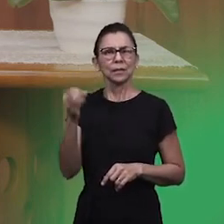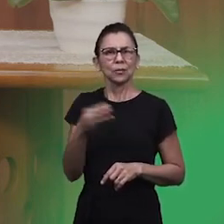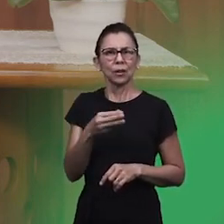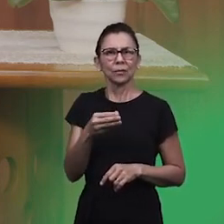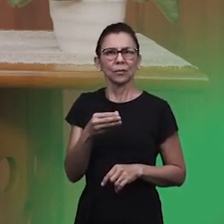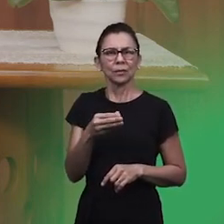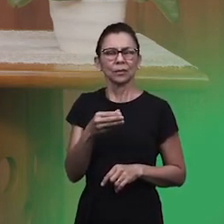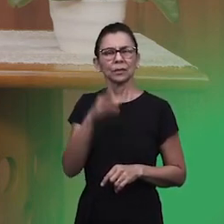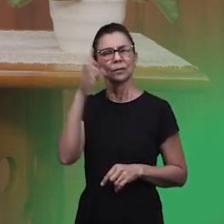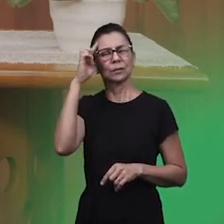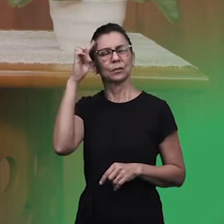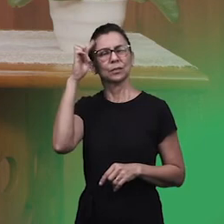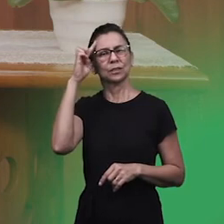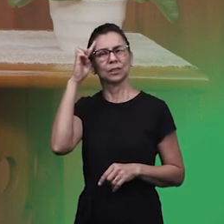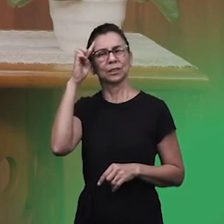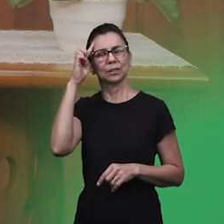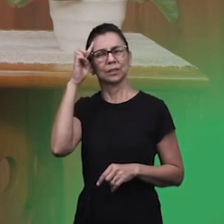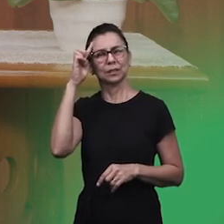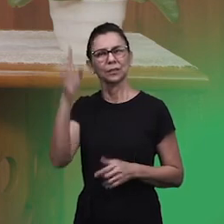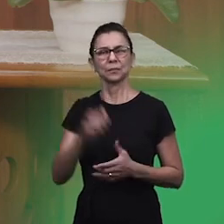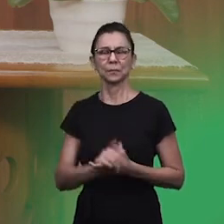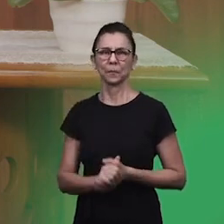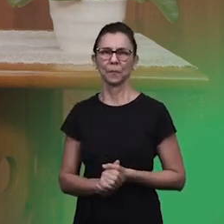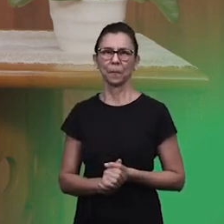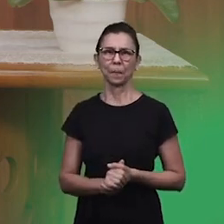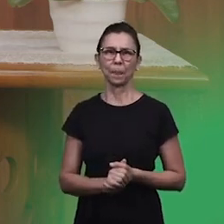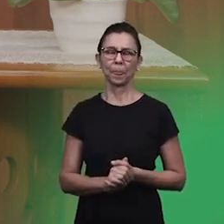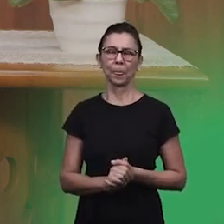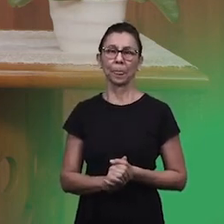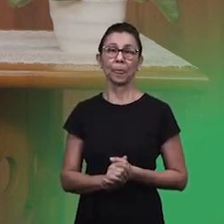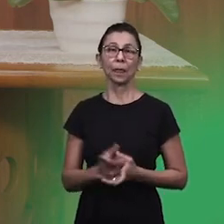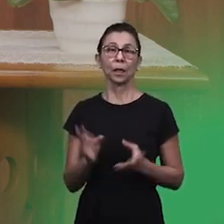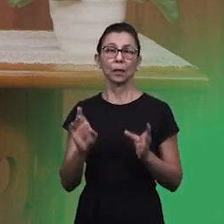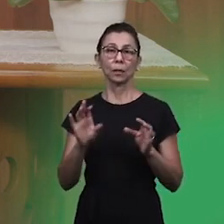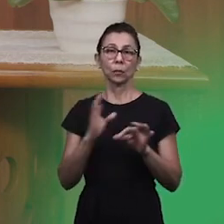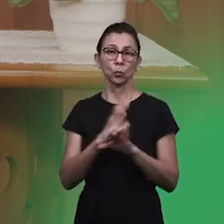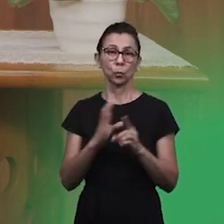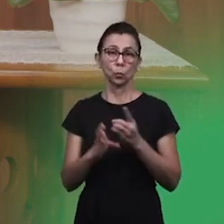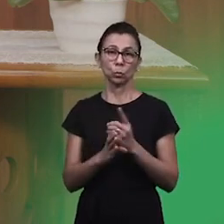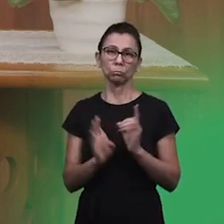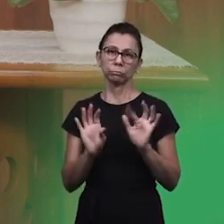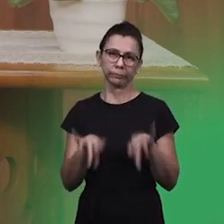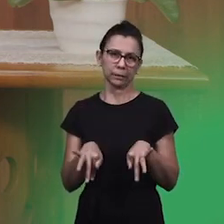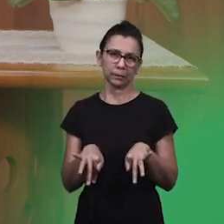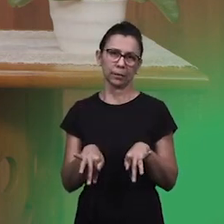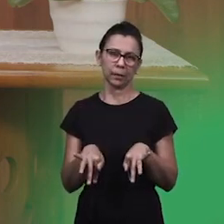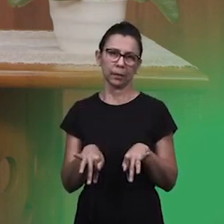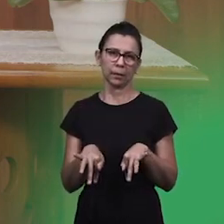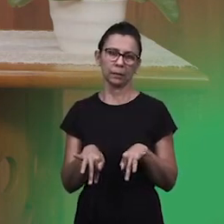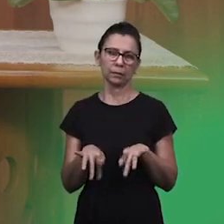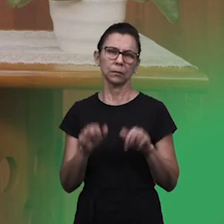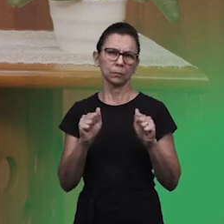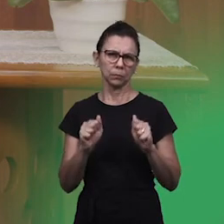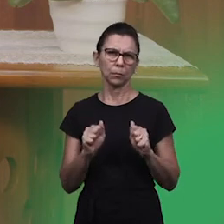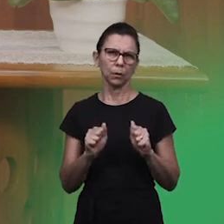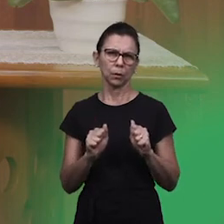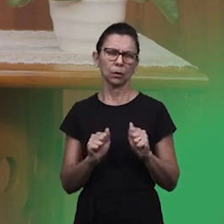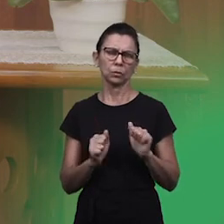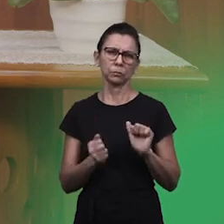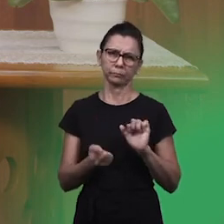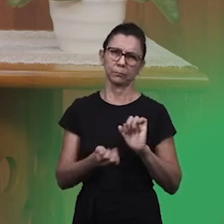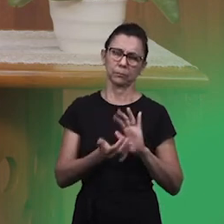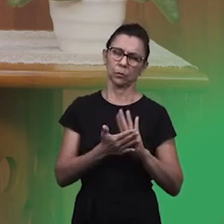palavra e os irmãos irão encerrar o culto localmente. O louvor poderá ser